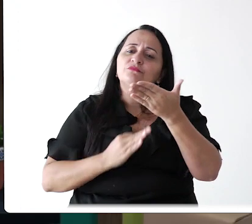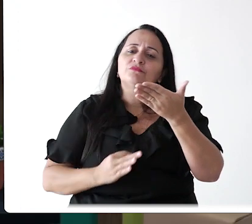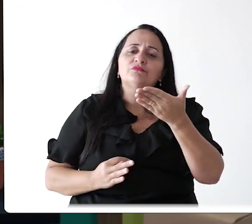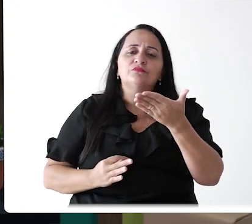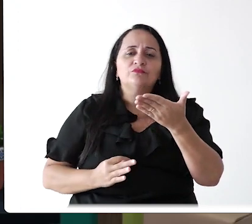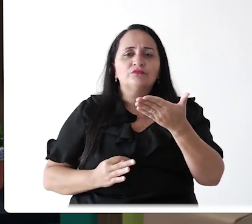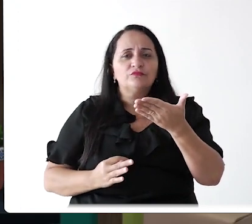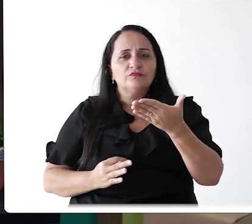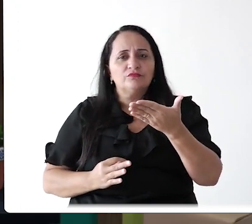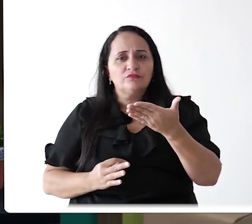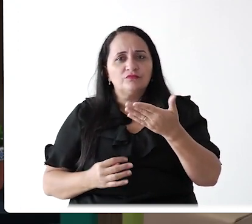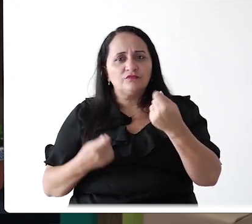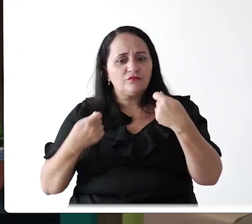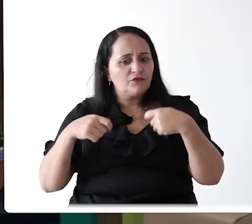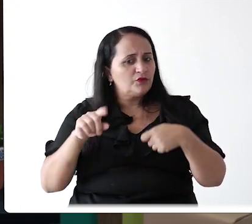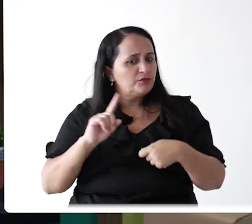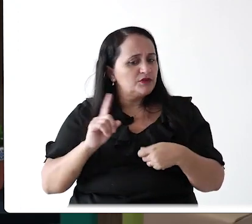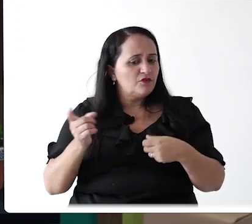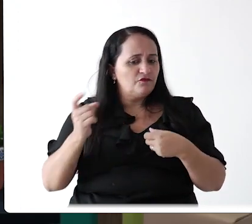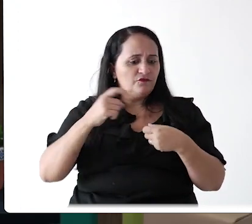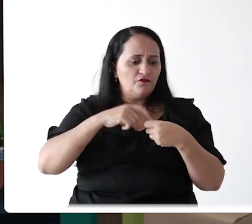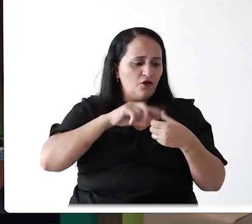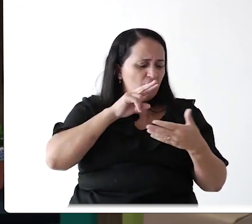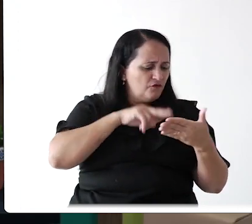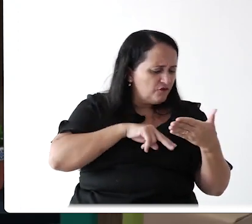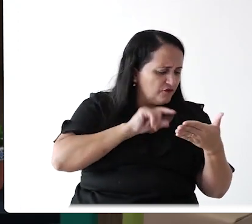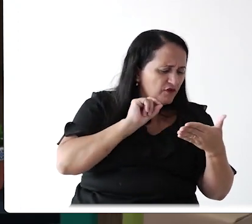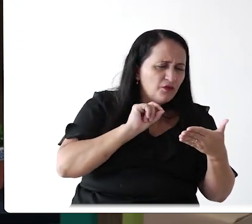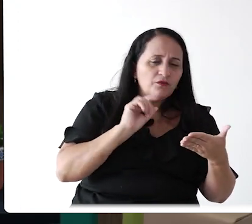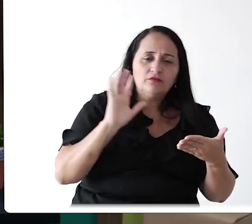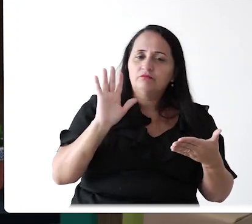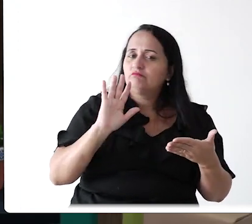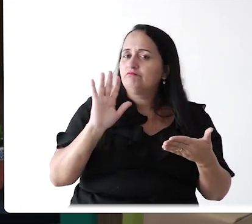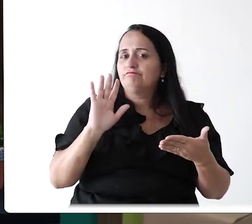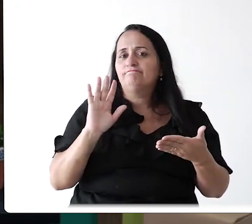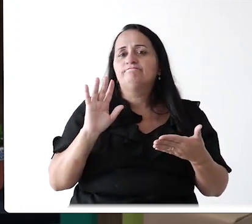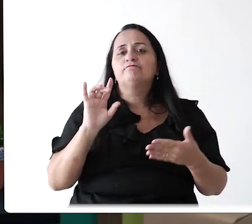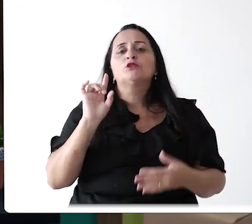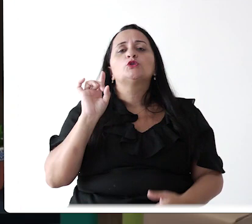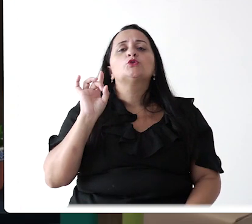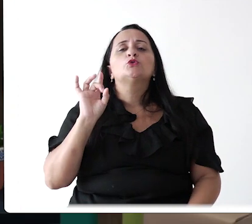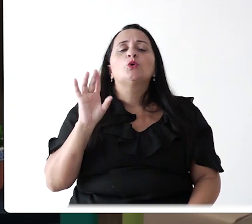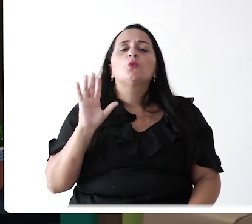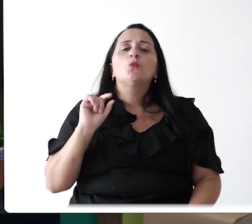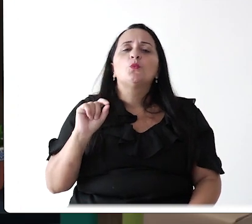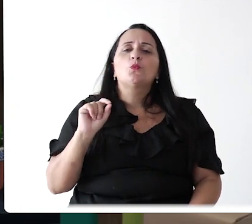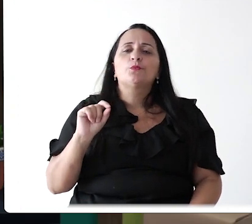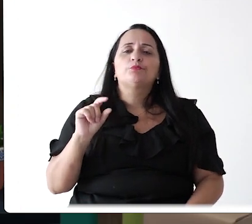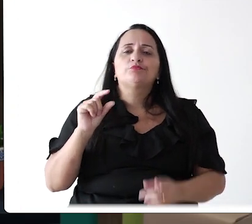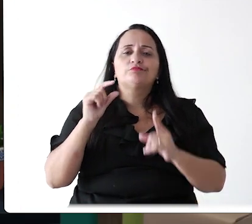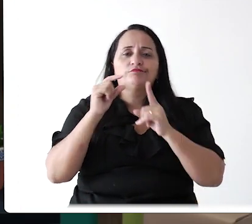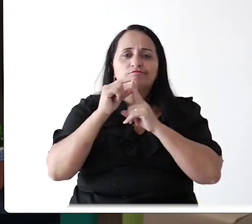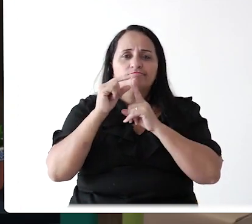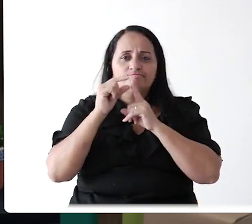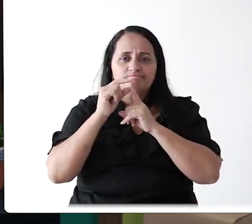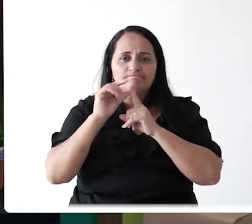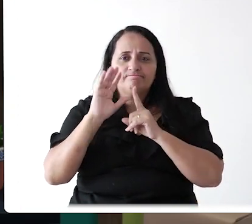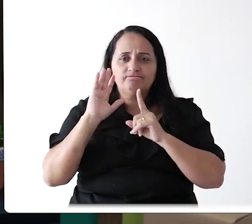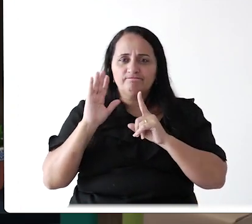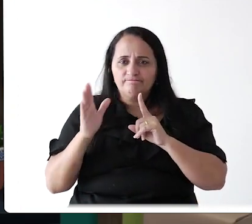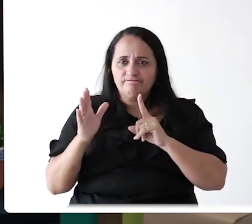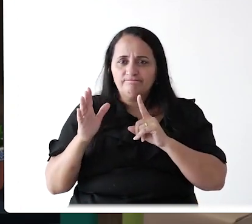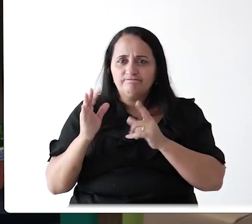ao texto todo, não precisamos fazer essa retomada. Eu só preciso desse trecho que já está destacado na